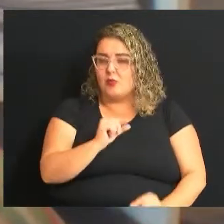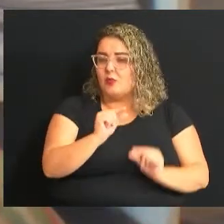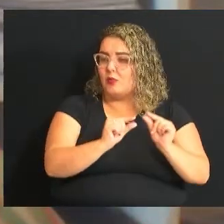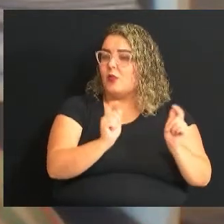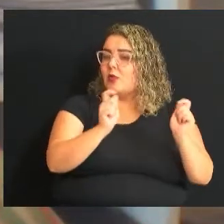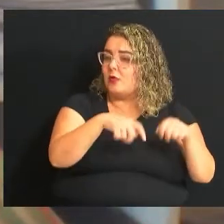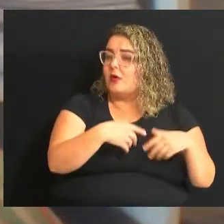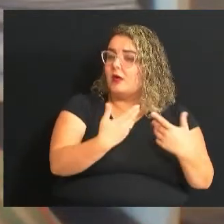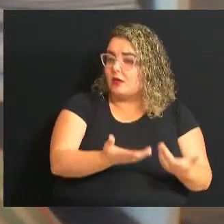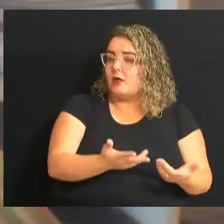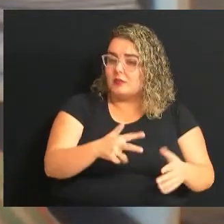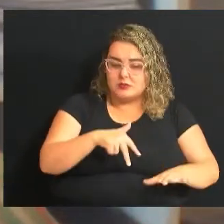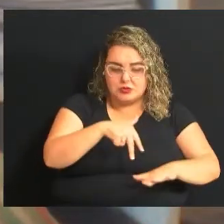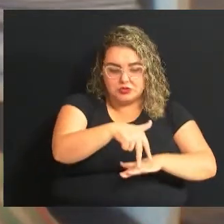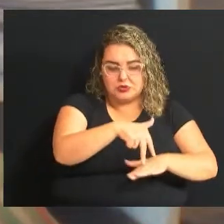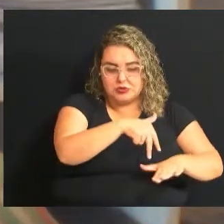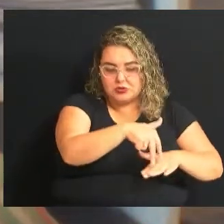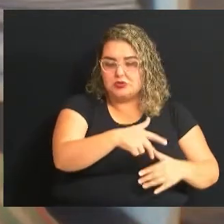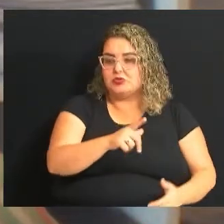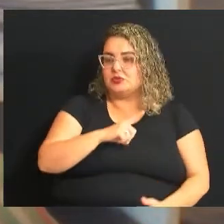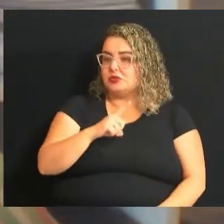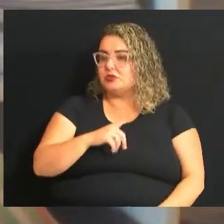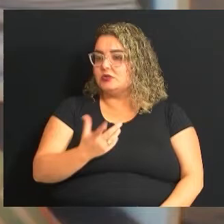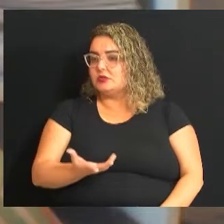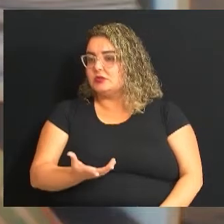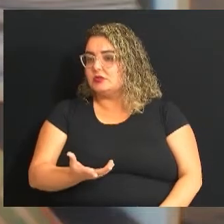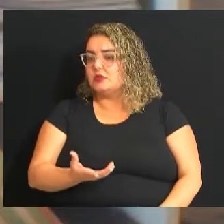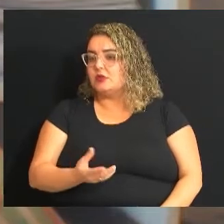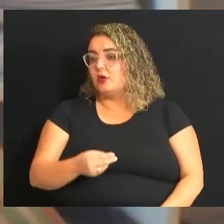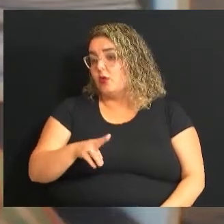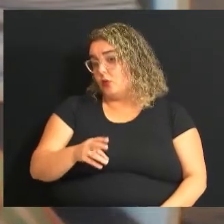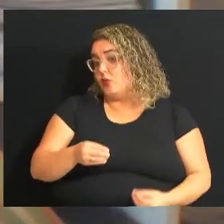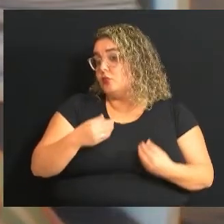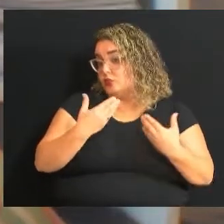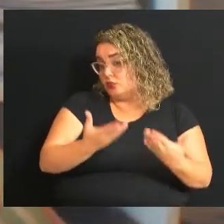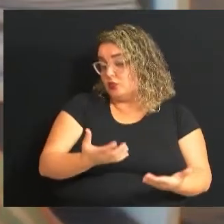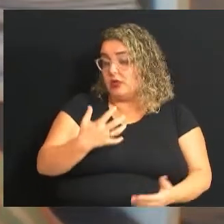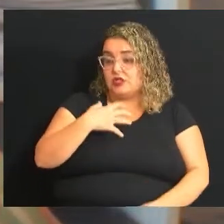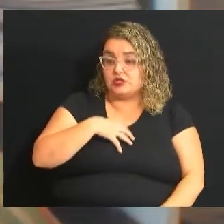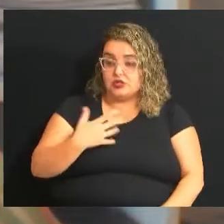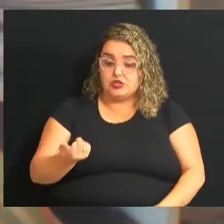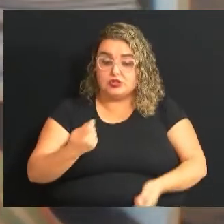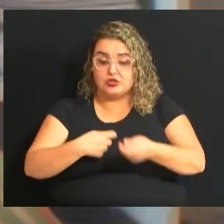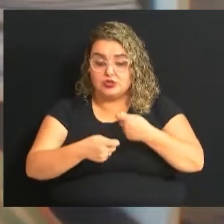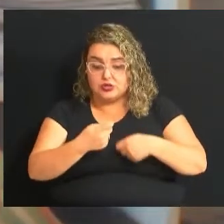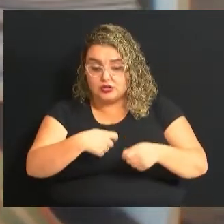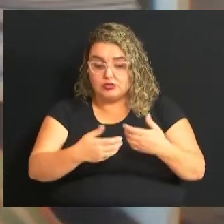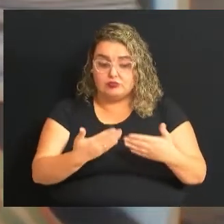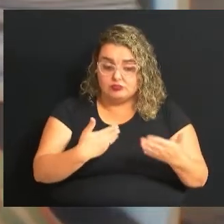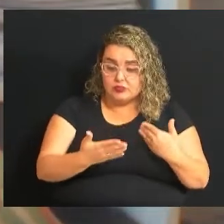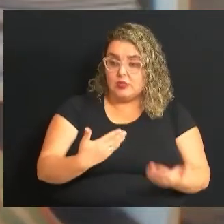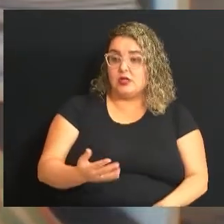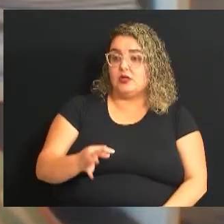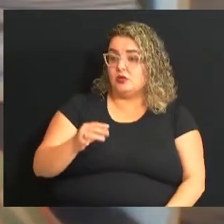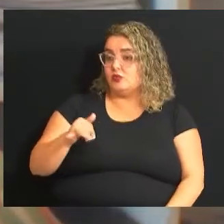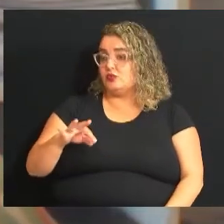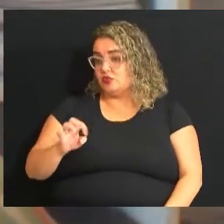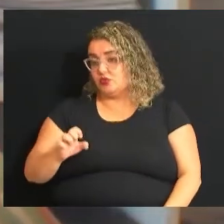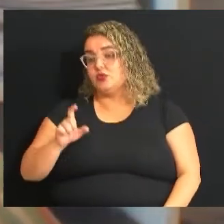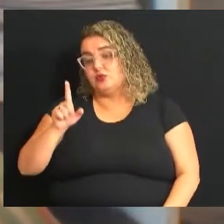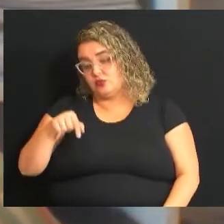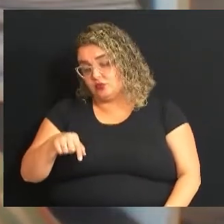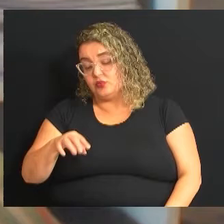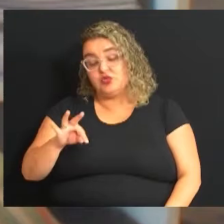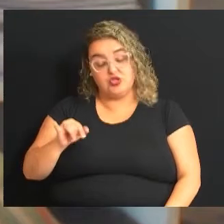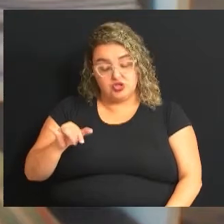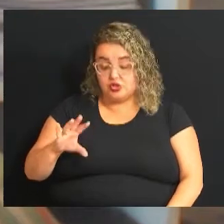ter protagonismo ou de estabelecer formas de negociação. E o Tito é o exemplo